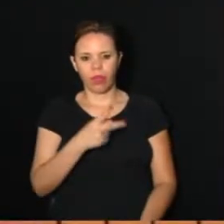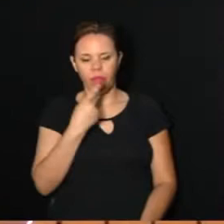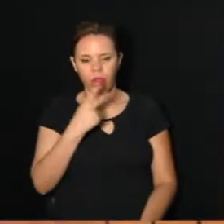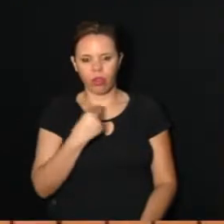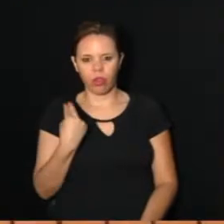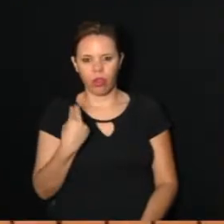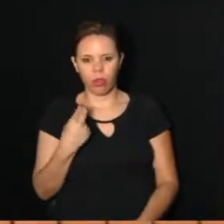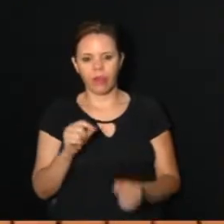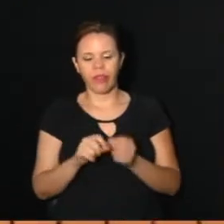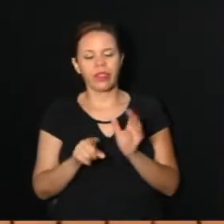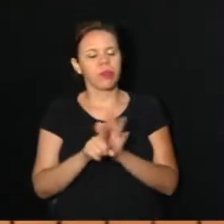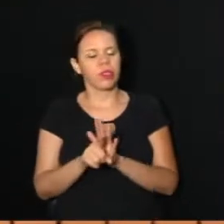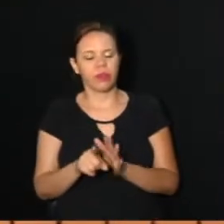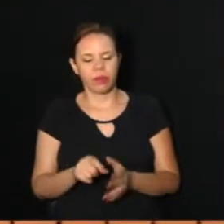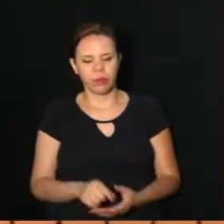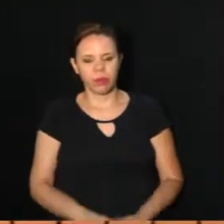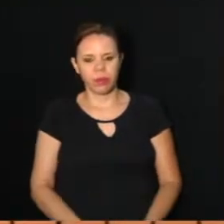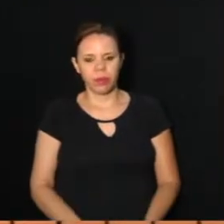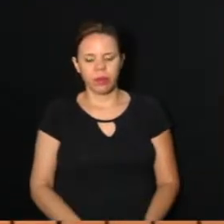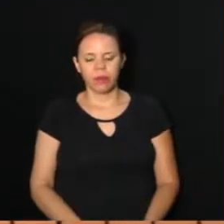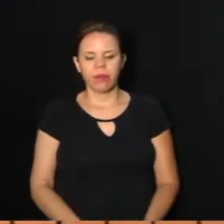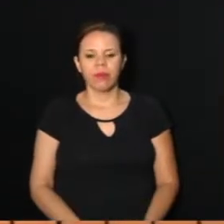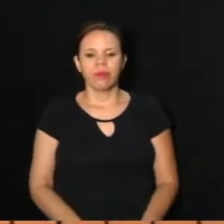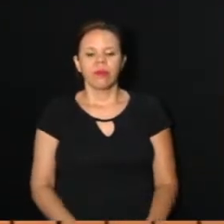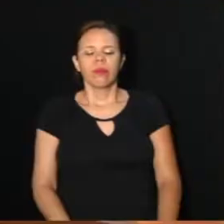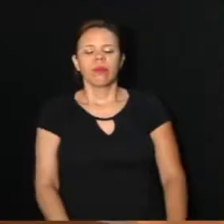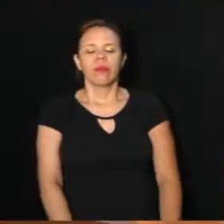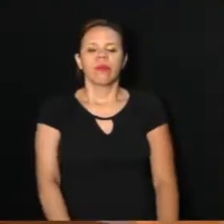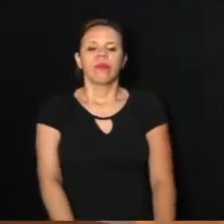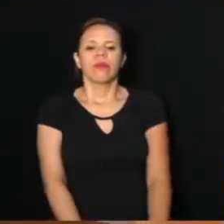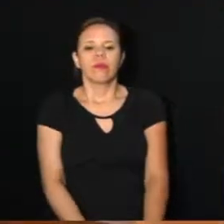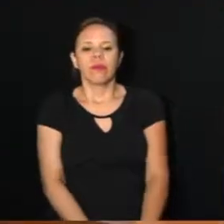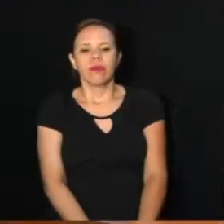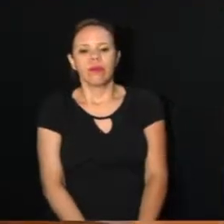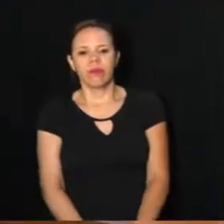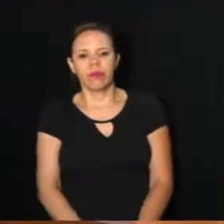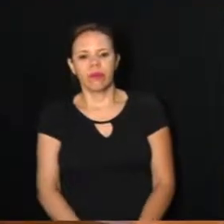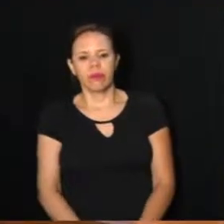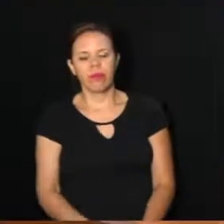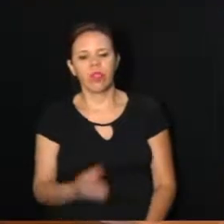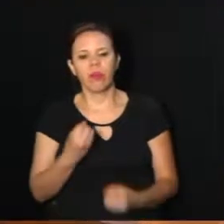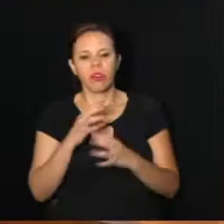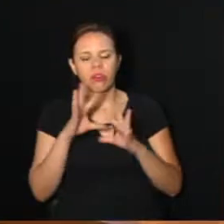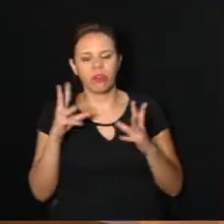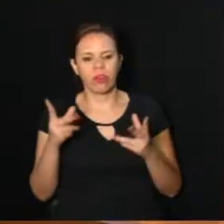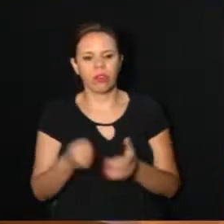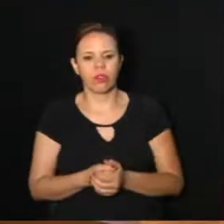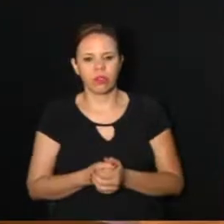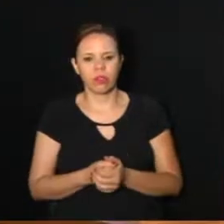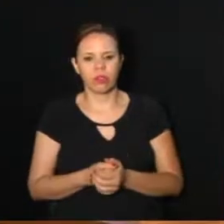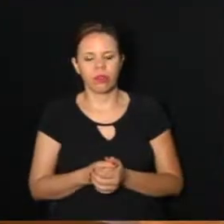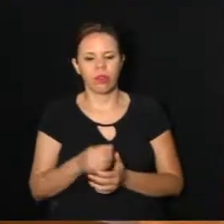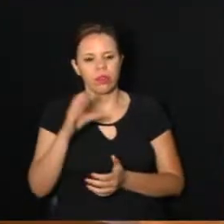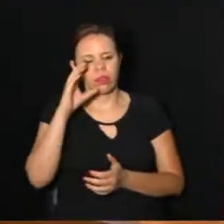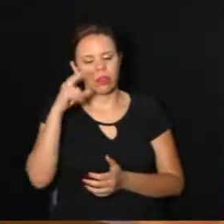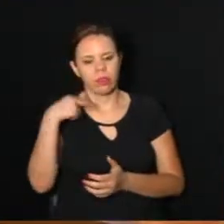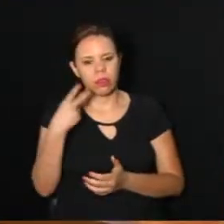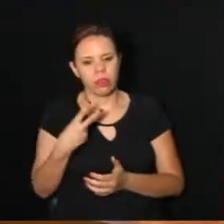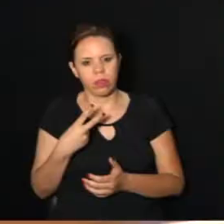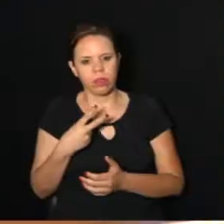e fazer o questionamento que entender pertinente. Bom dia, vereador Cirilo, presidente